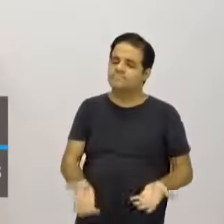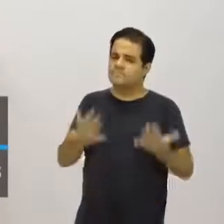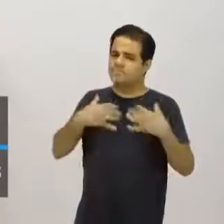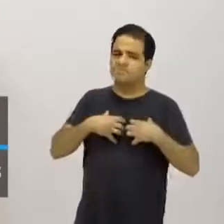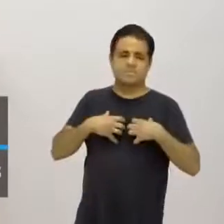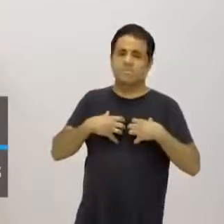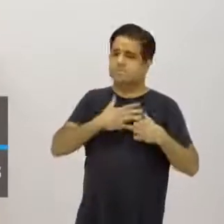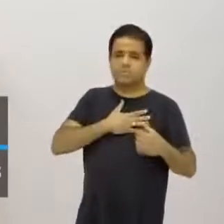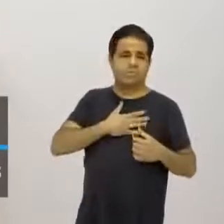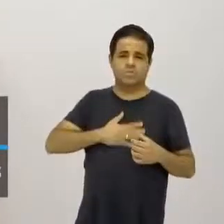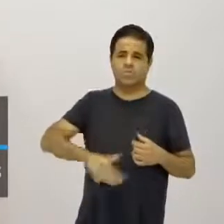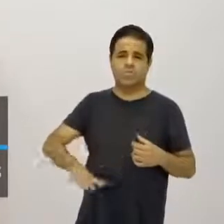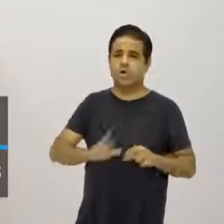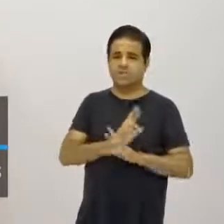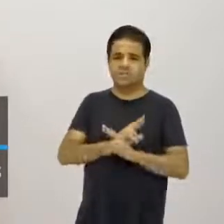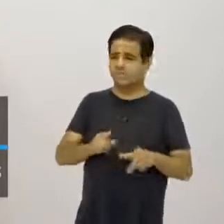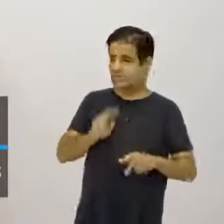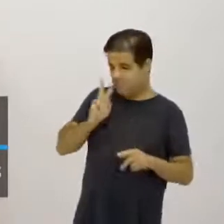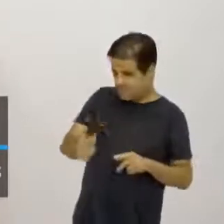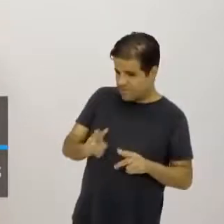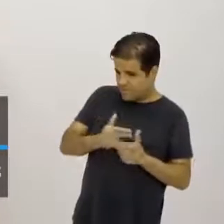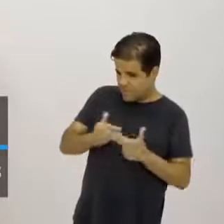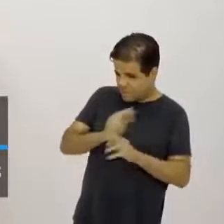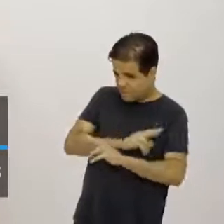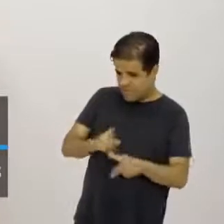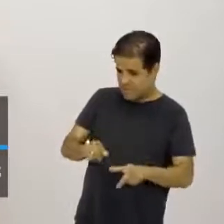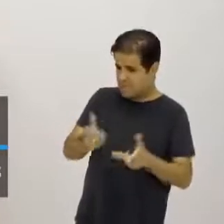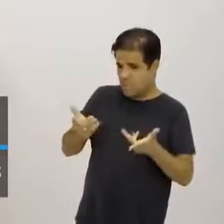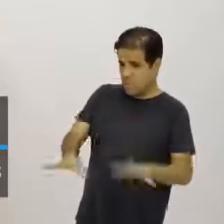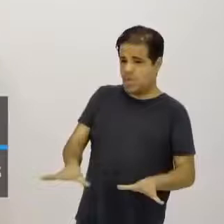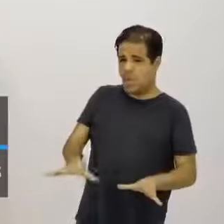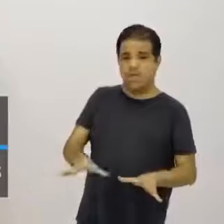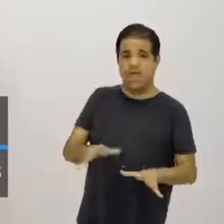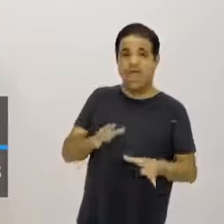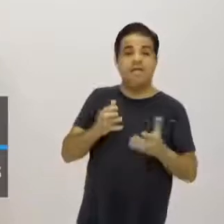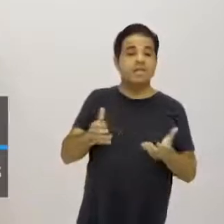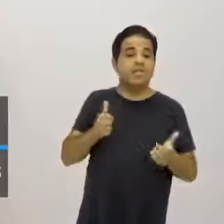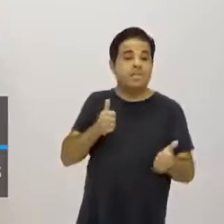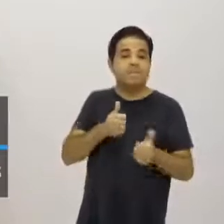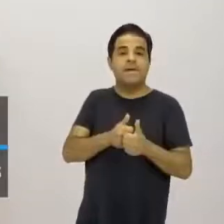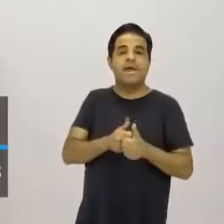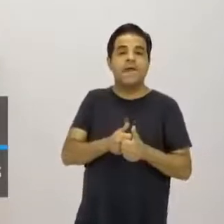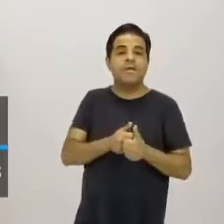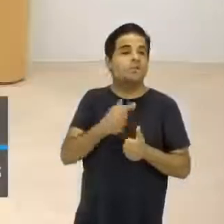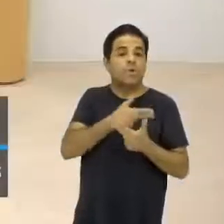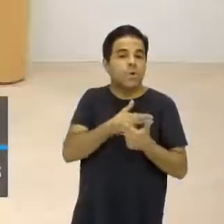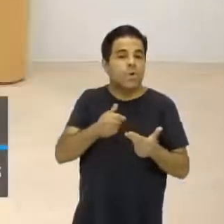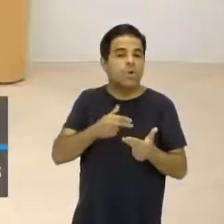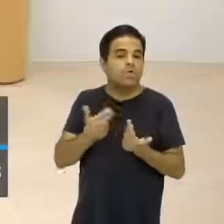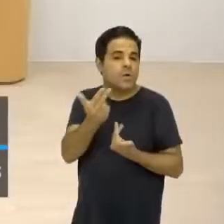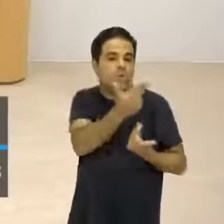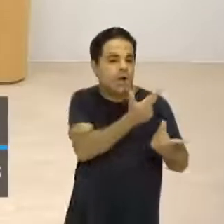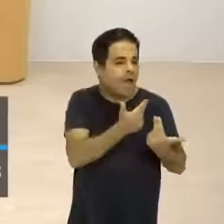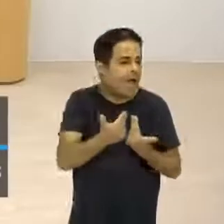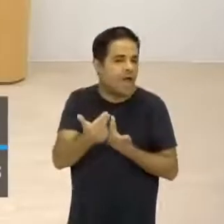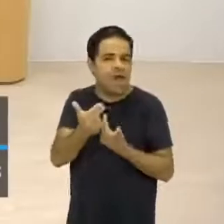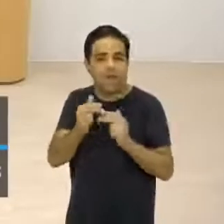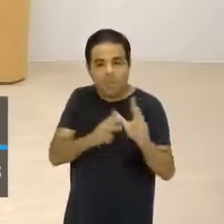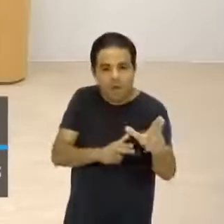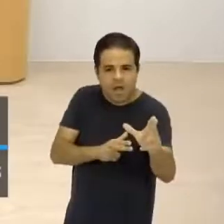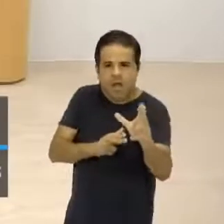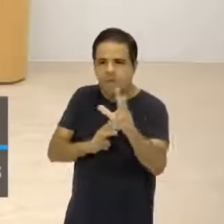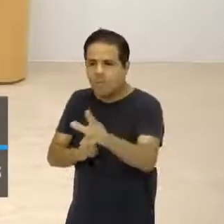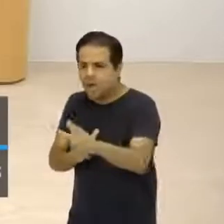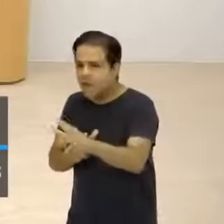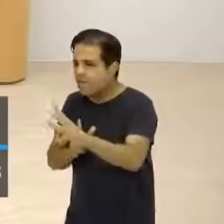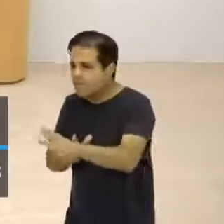instintivamente, a gente não gosta do diferente. A gente procura ficar perto de quem, Mafê? De quem é diferente ou de quem é igual? Né? De quem é igual.